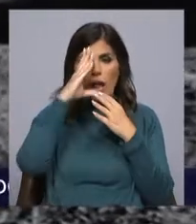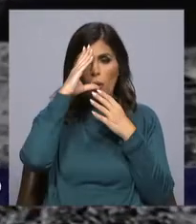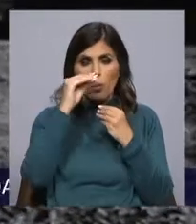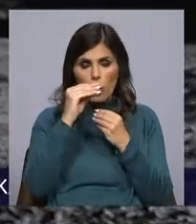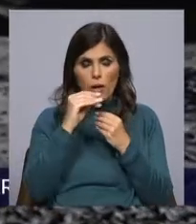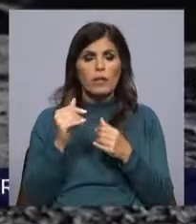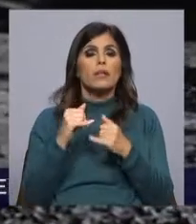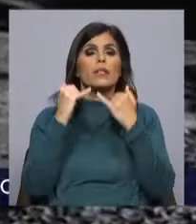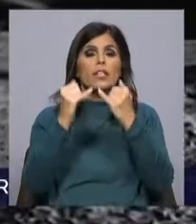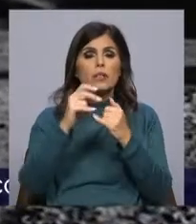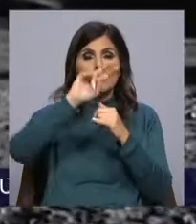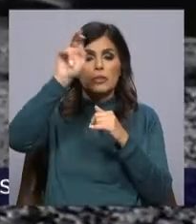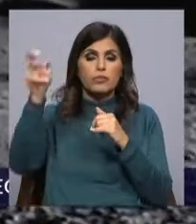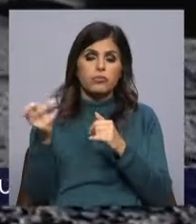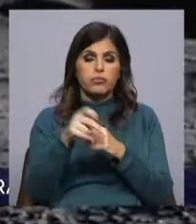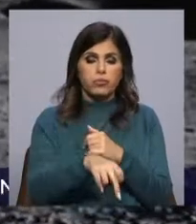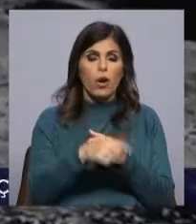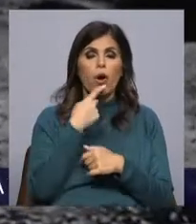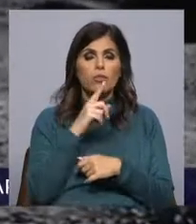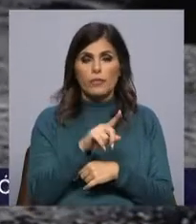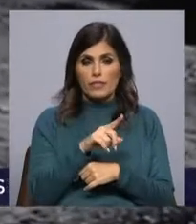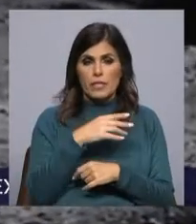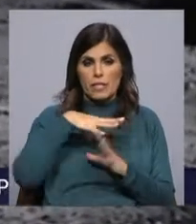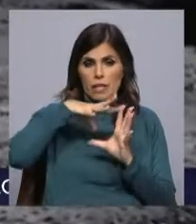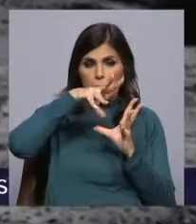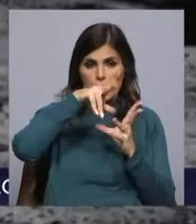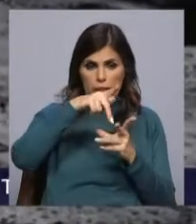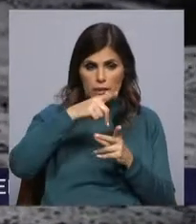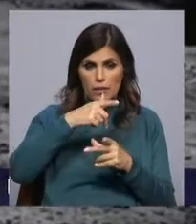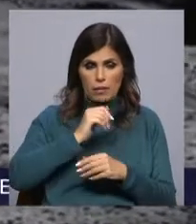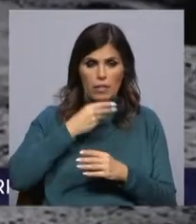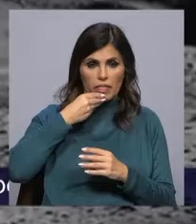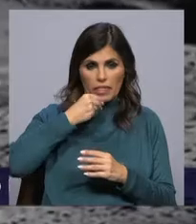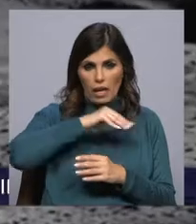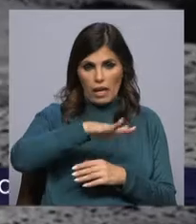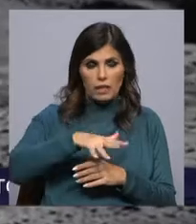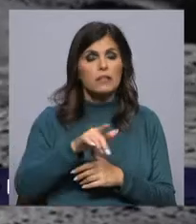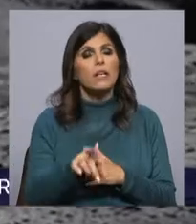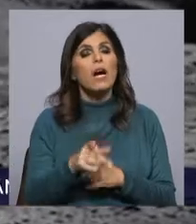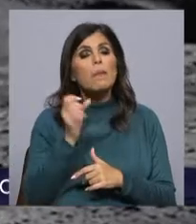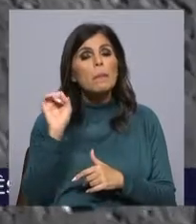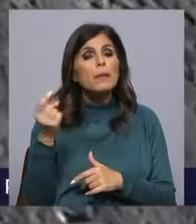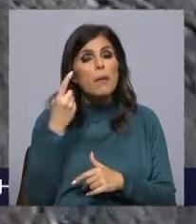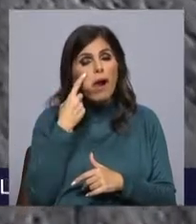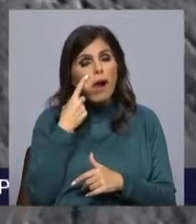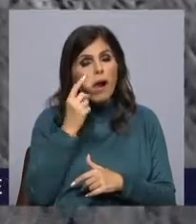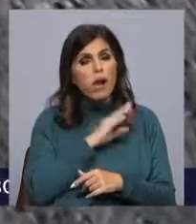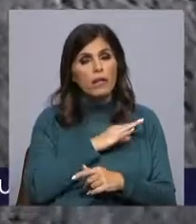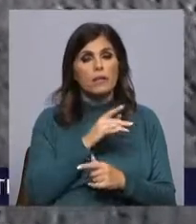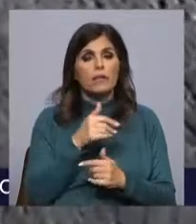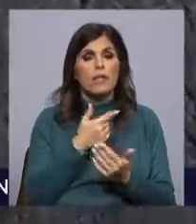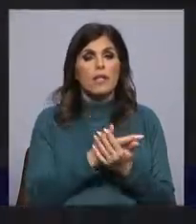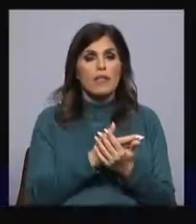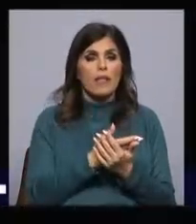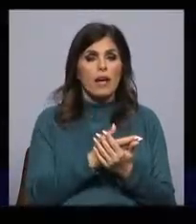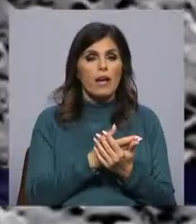regressar à Terra, se isto concretizar, então esta própria missão, esta primeira missão experimental, vai levar também uma